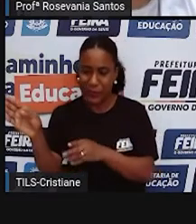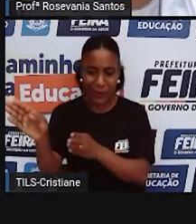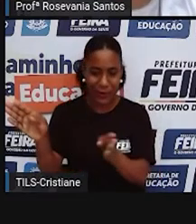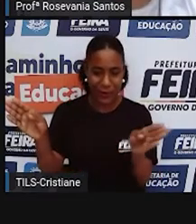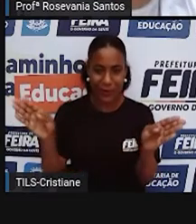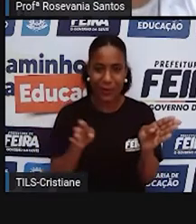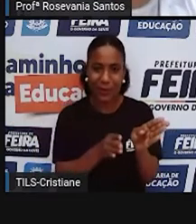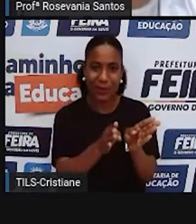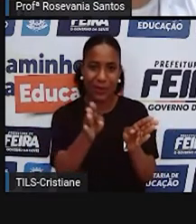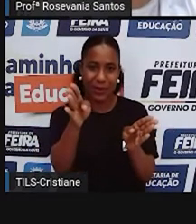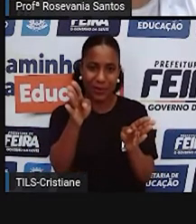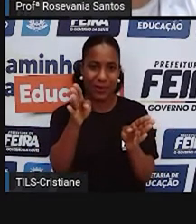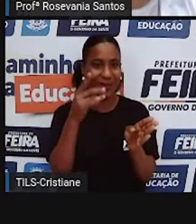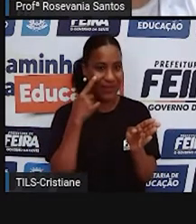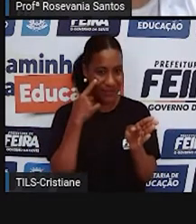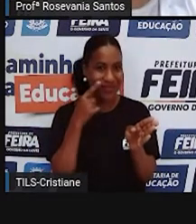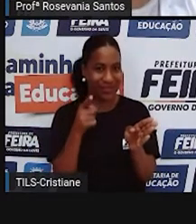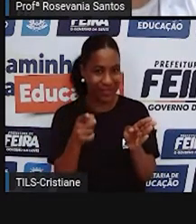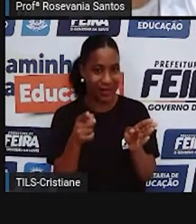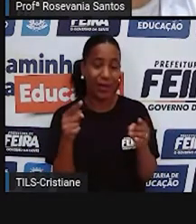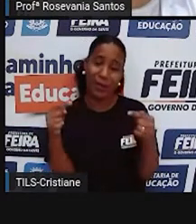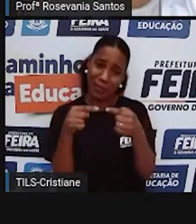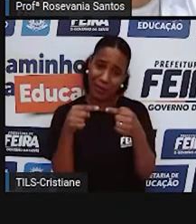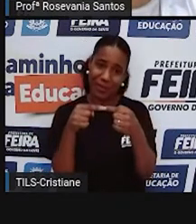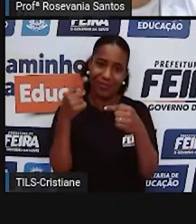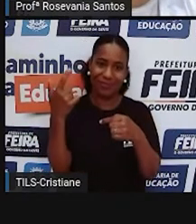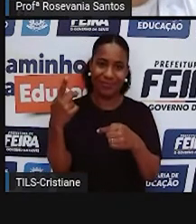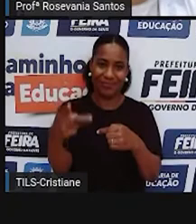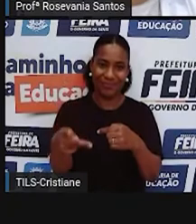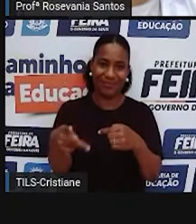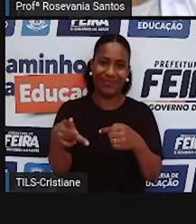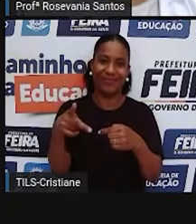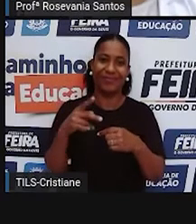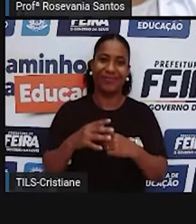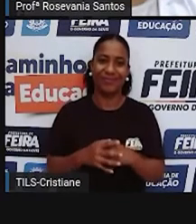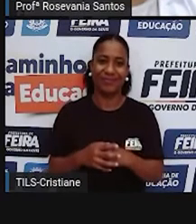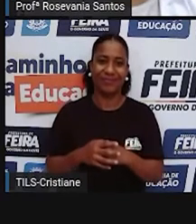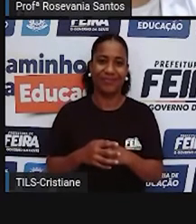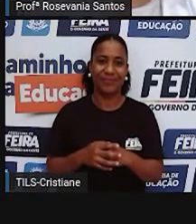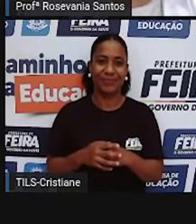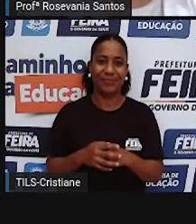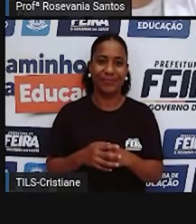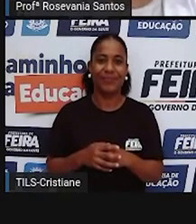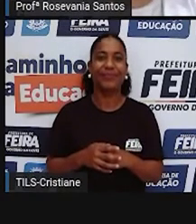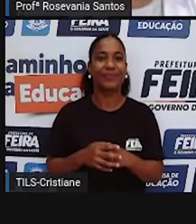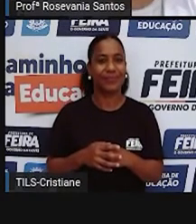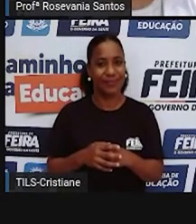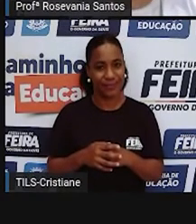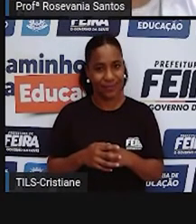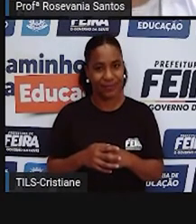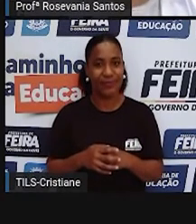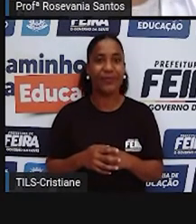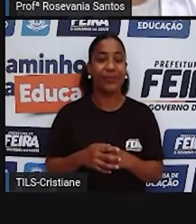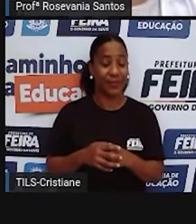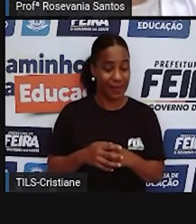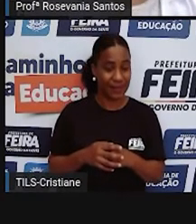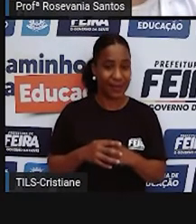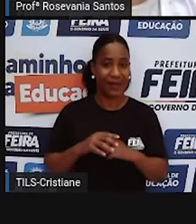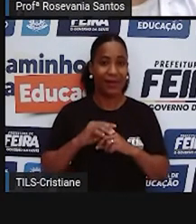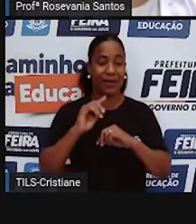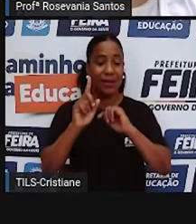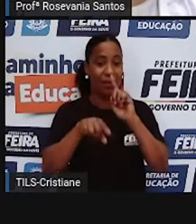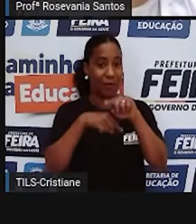atenção de que seja realmente, né, dessa região aí, né? Mas aí veio o mapa de Catalhaú, né,